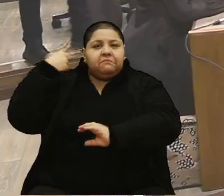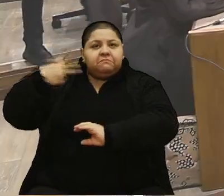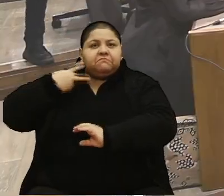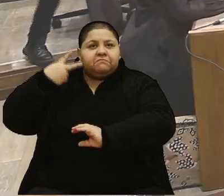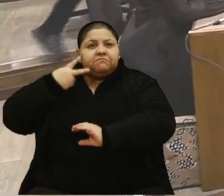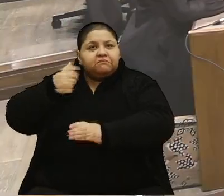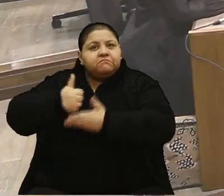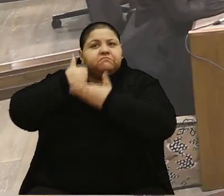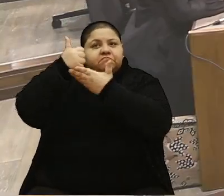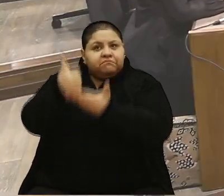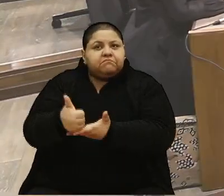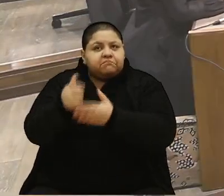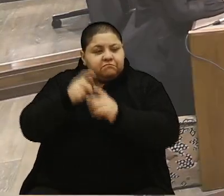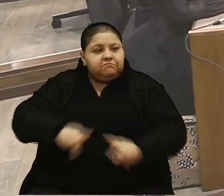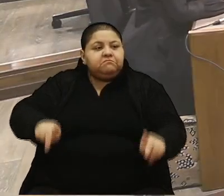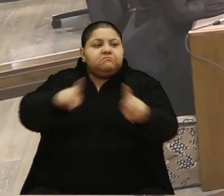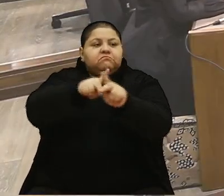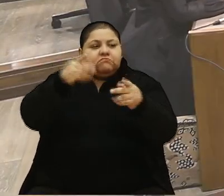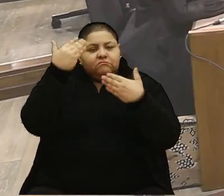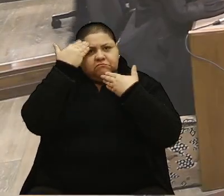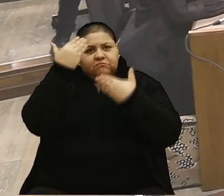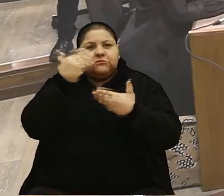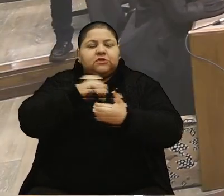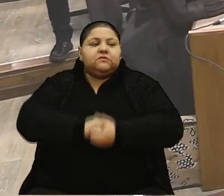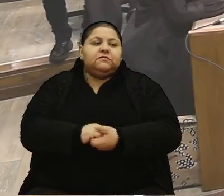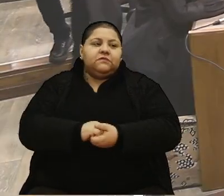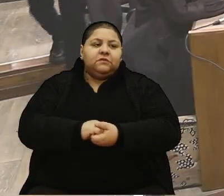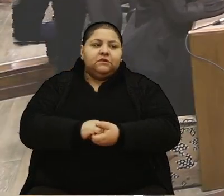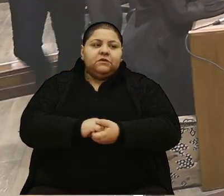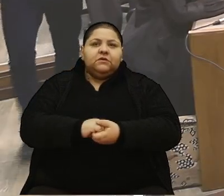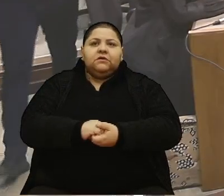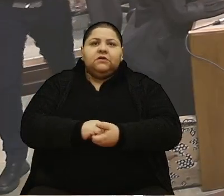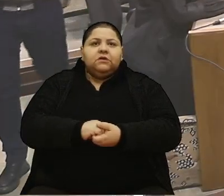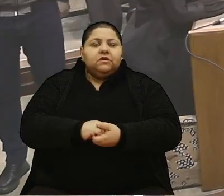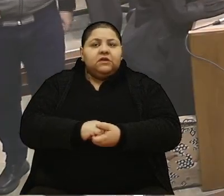a favor do povo. Obrigado, presidente, era isso. Obrigado.